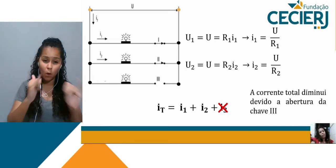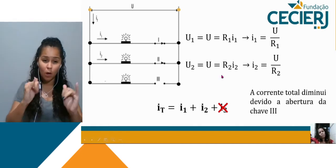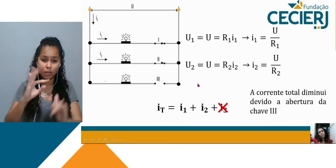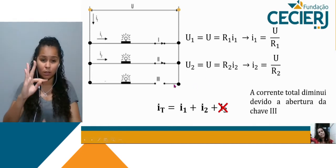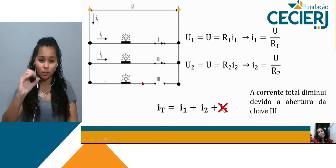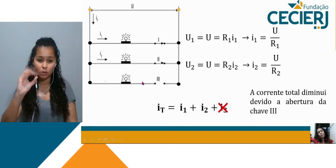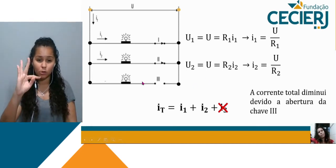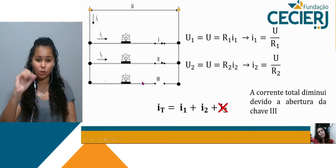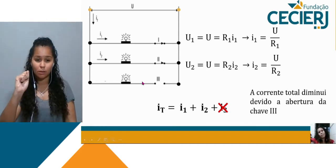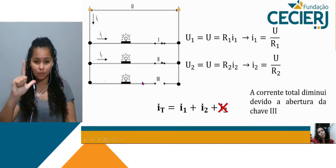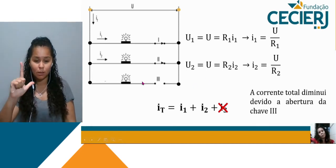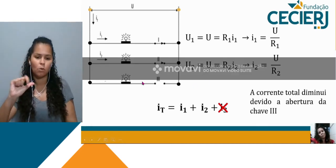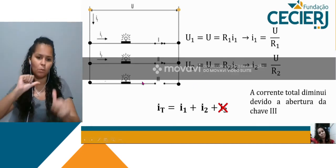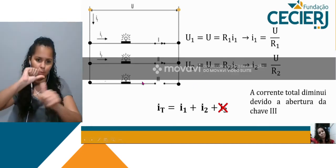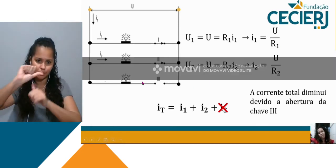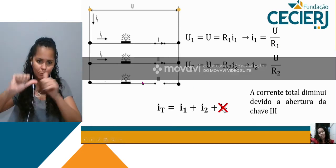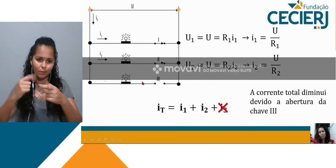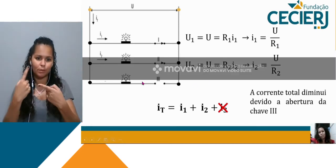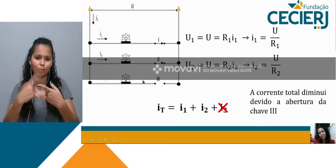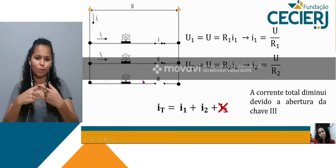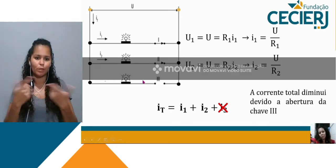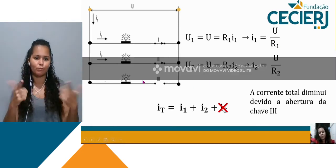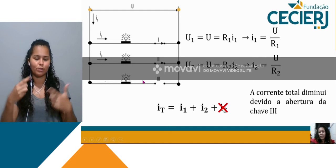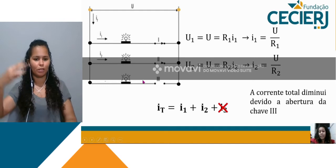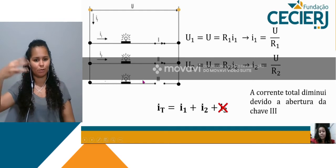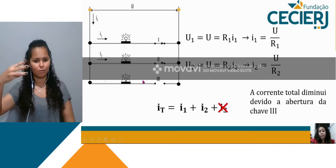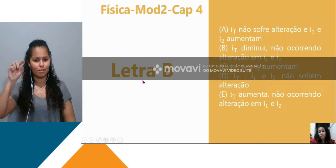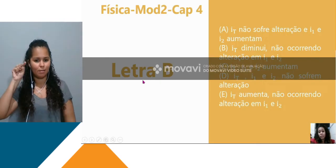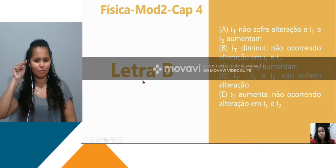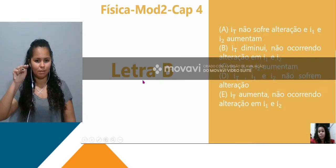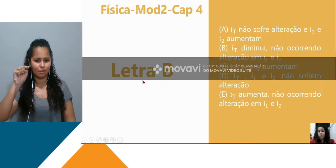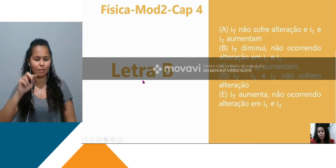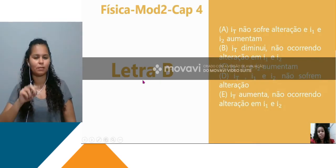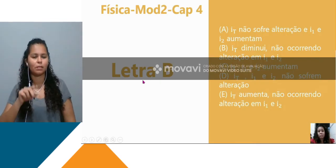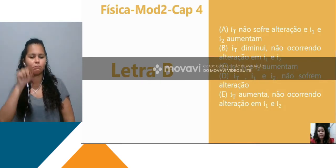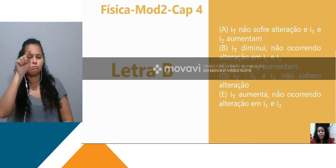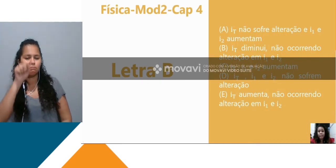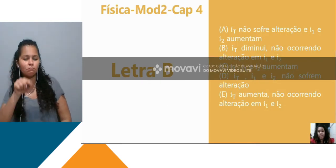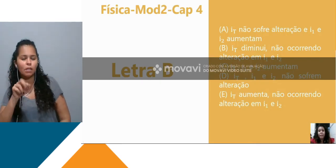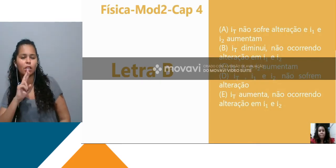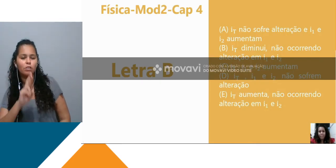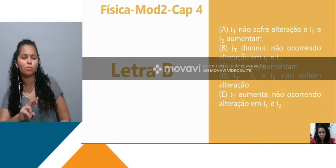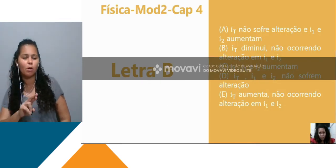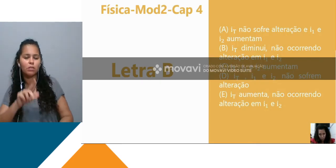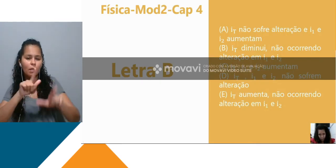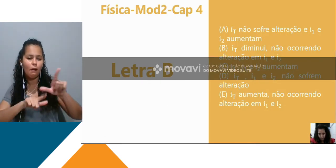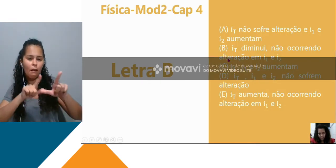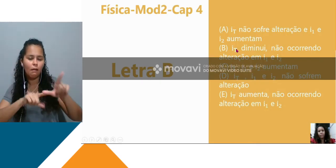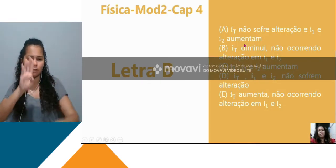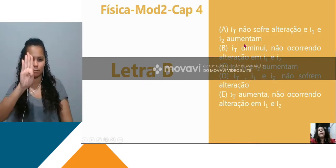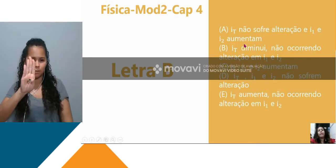a corrente que passava pelo terceiro interruptor. Já não existe mais isso. Então, dentre as nossas opções, a gente vai ter a letra B de